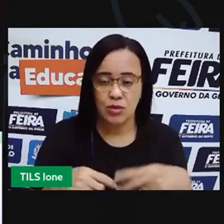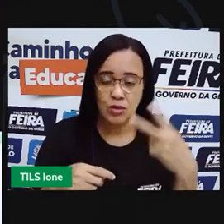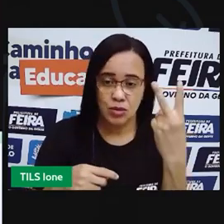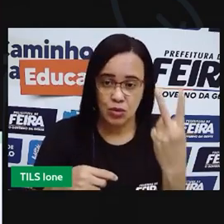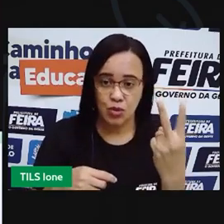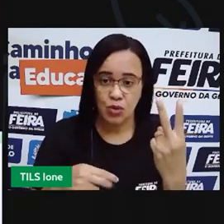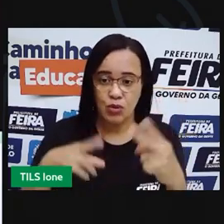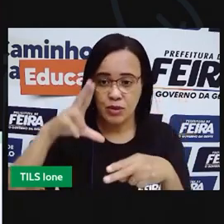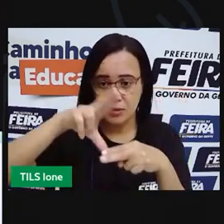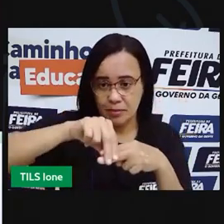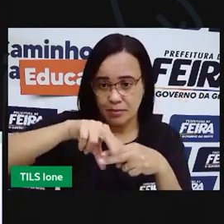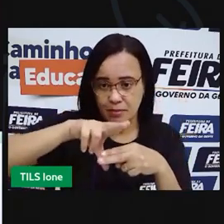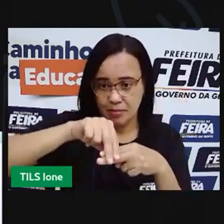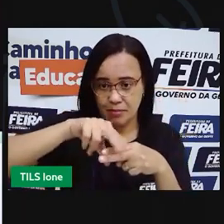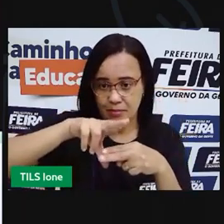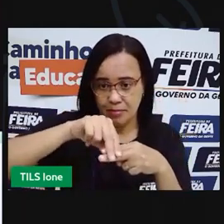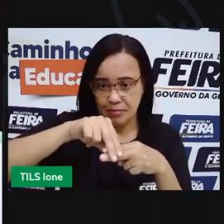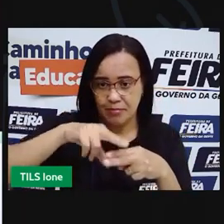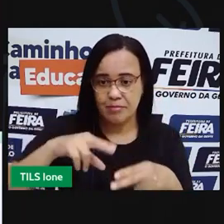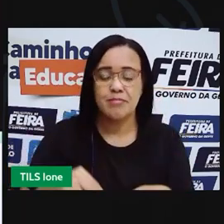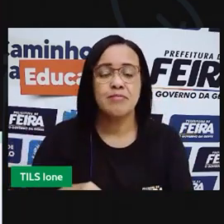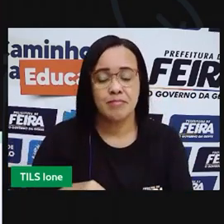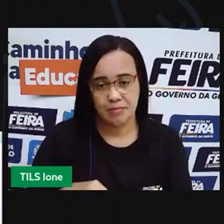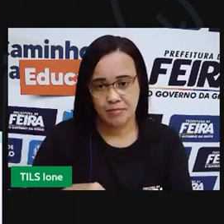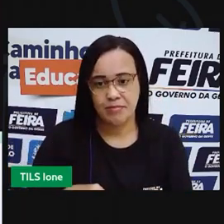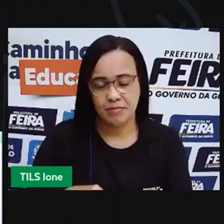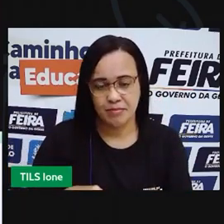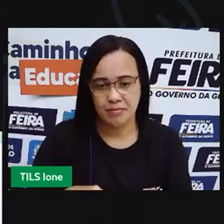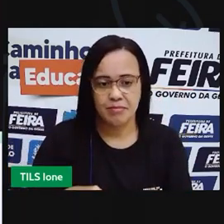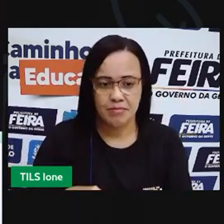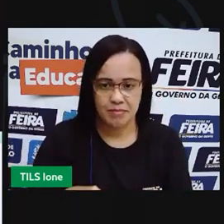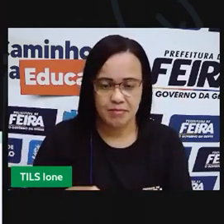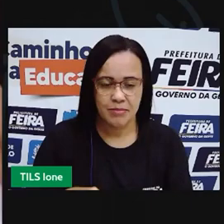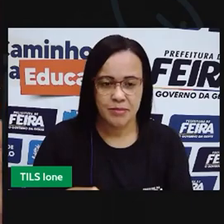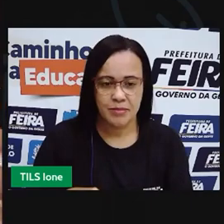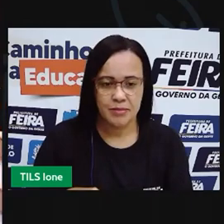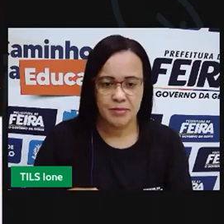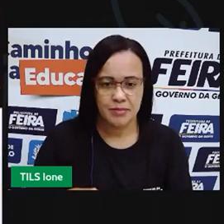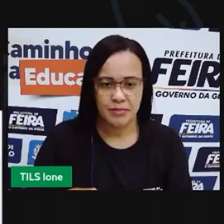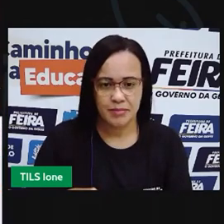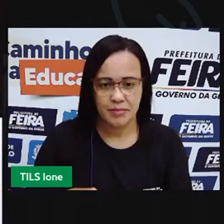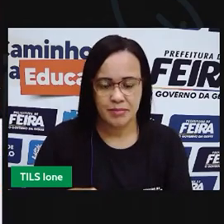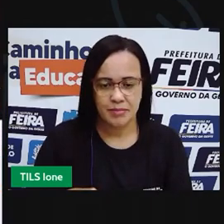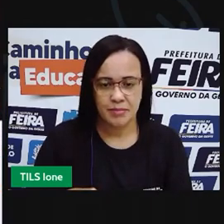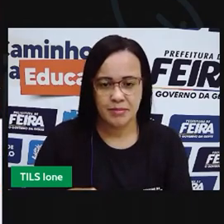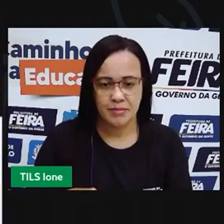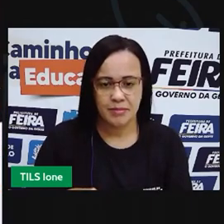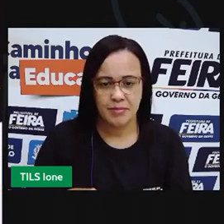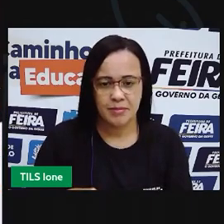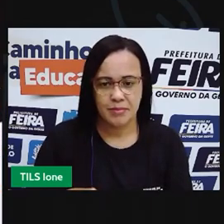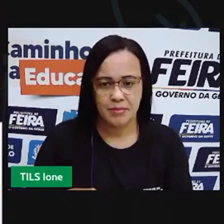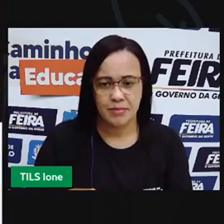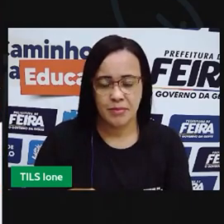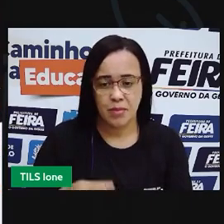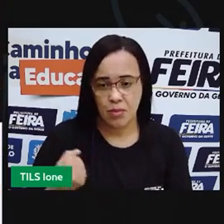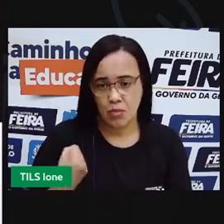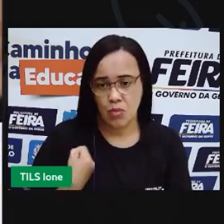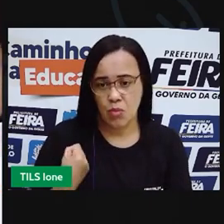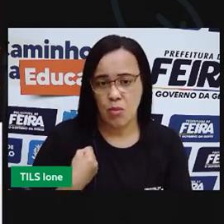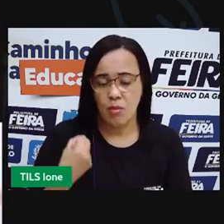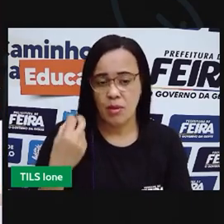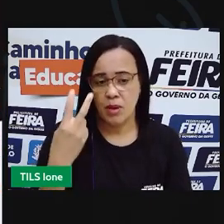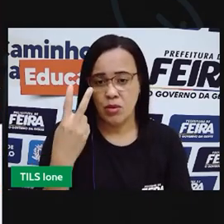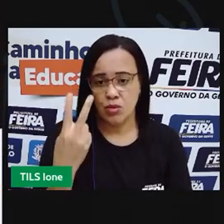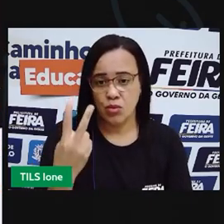dois pregadores. Tá vendo? Então, eu vou representar essa quantidade com o número 2,